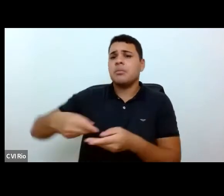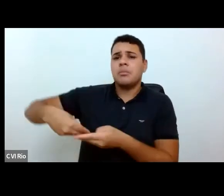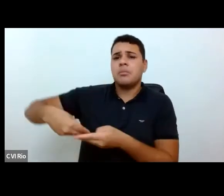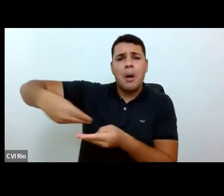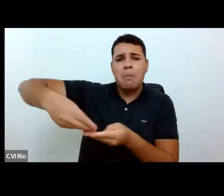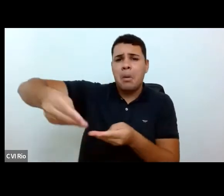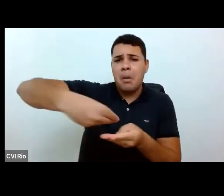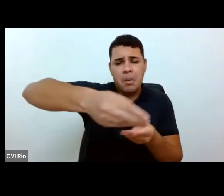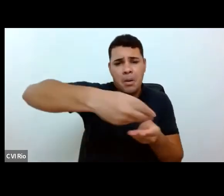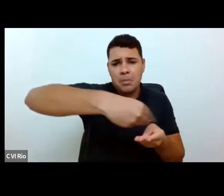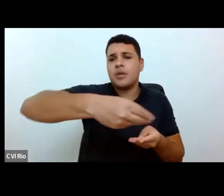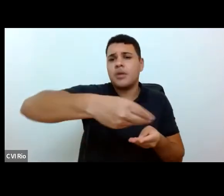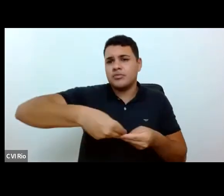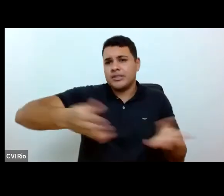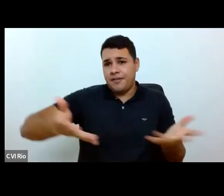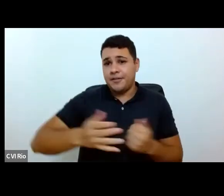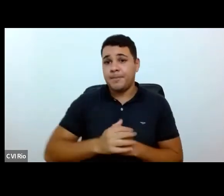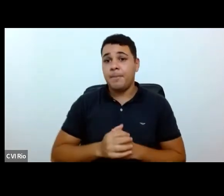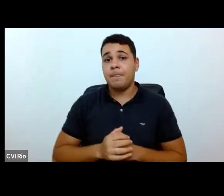se usa.